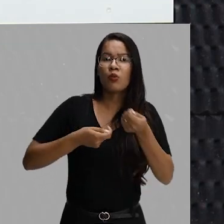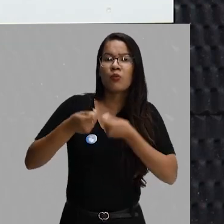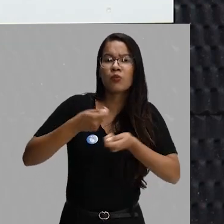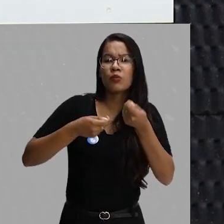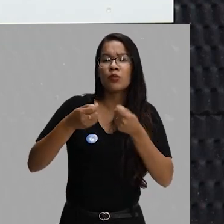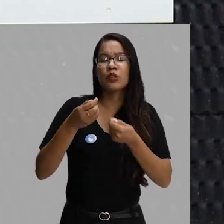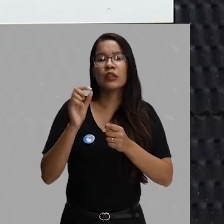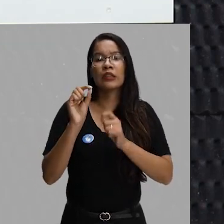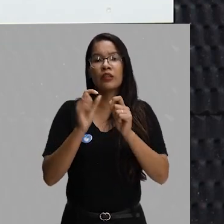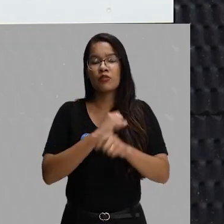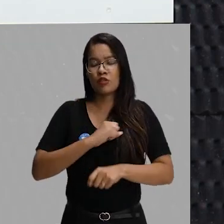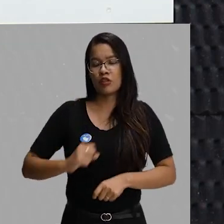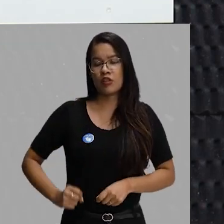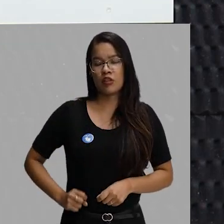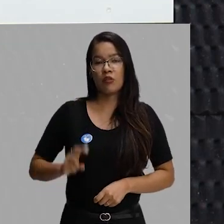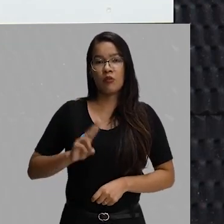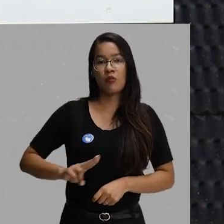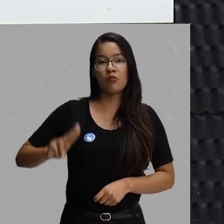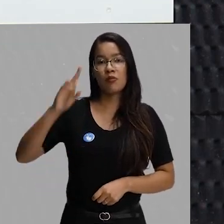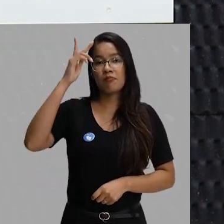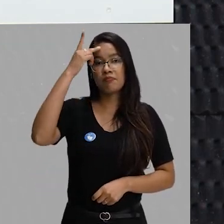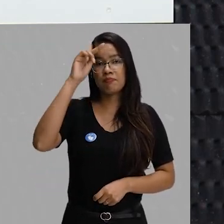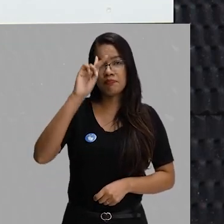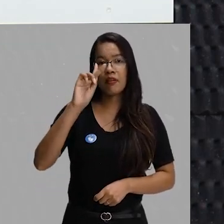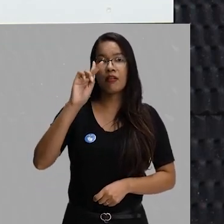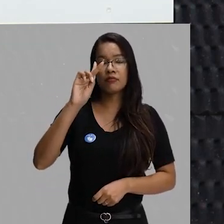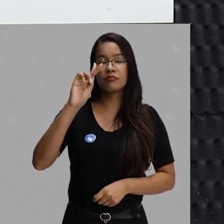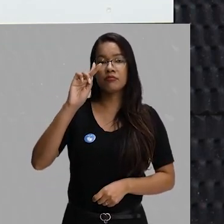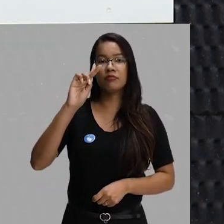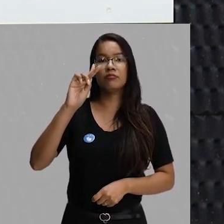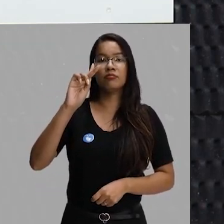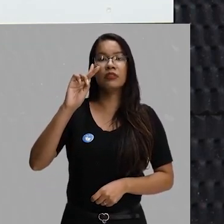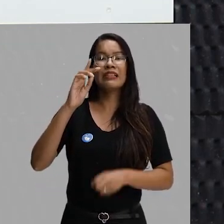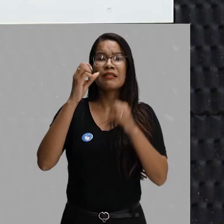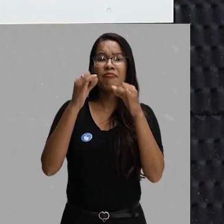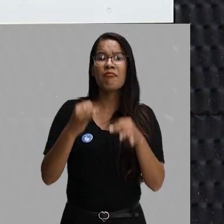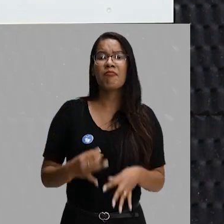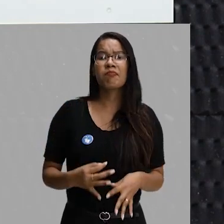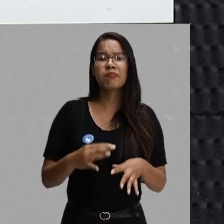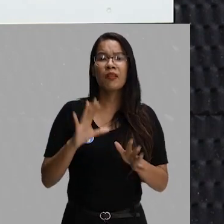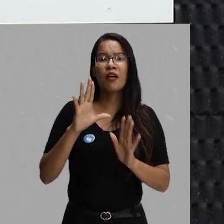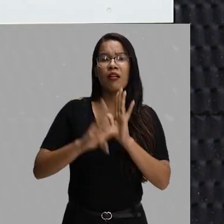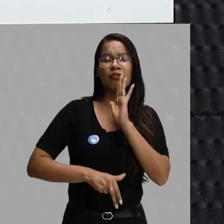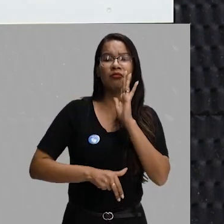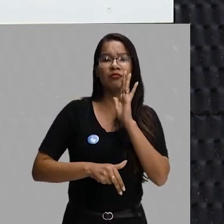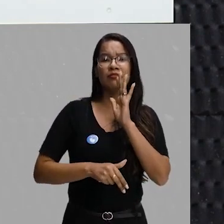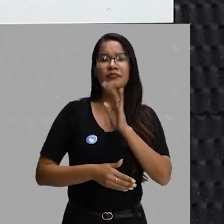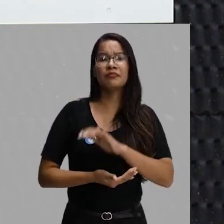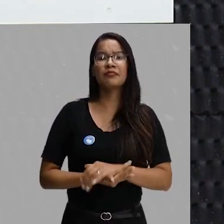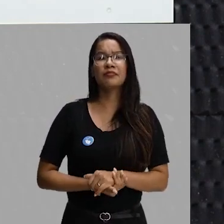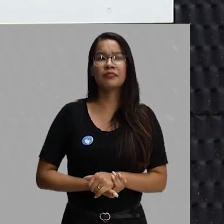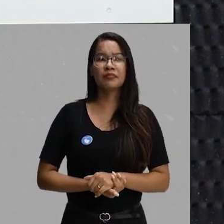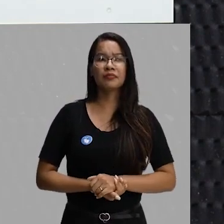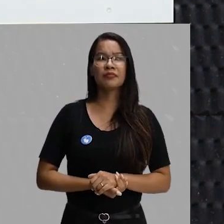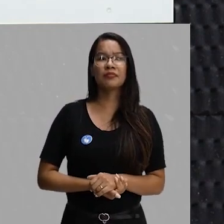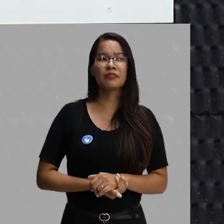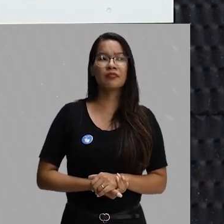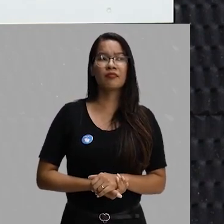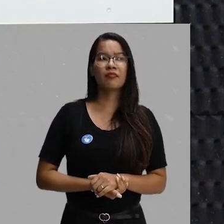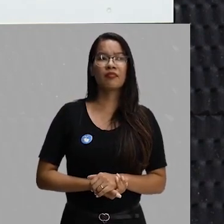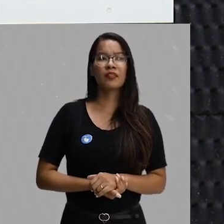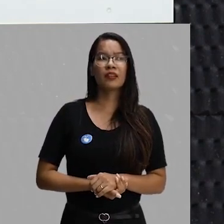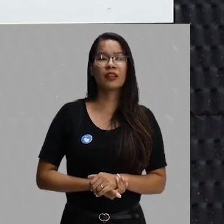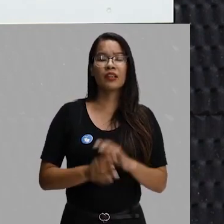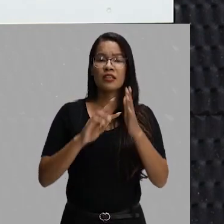utiliza para justificar esse golpe contra o último rei etrusco, Tarquínio o Soberbo,